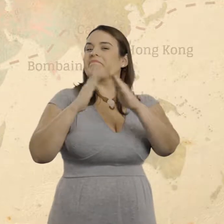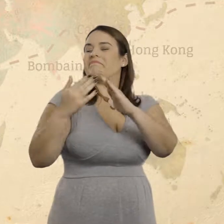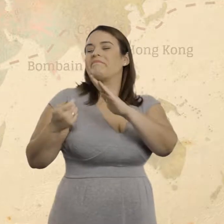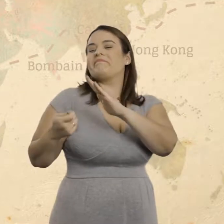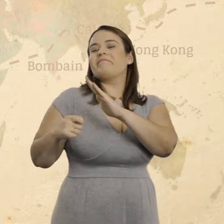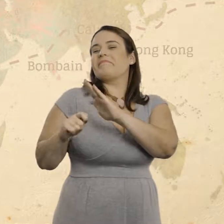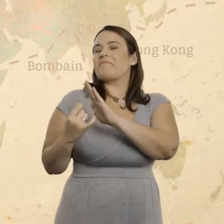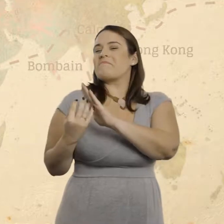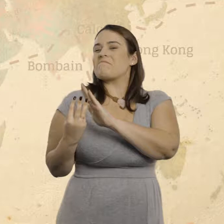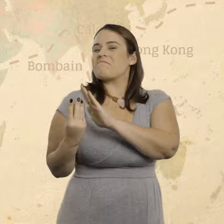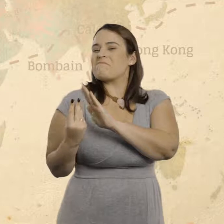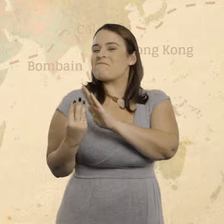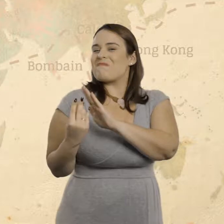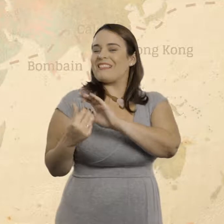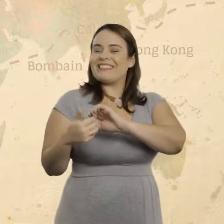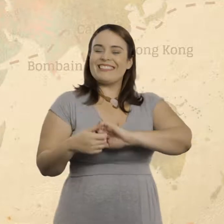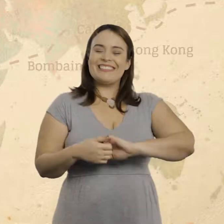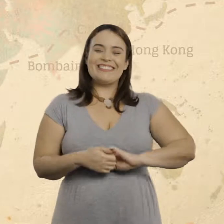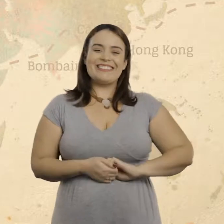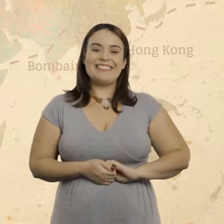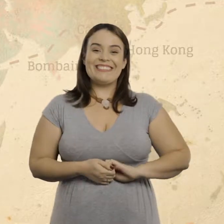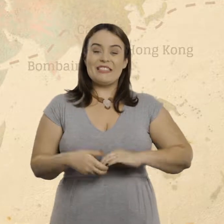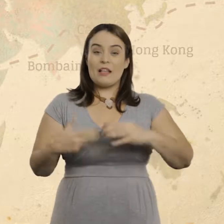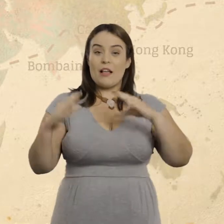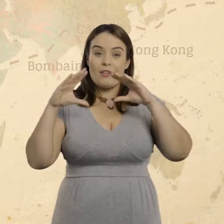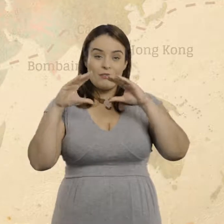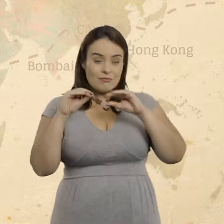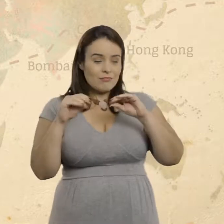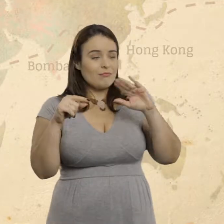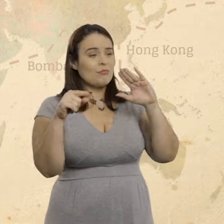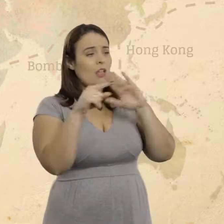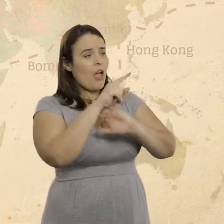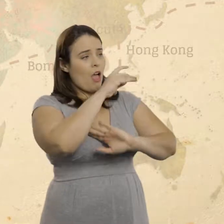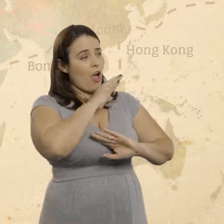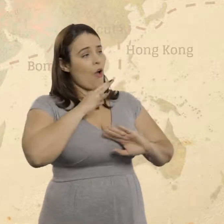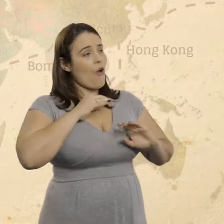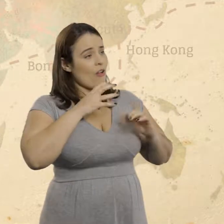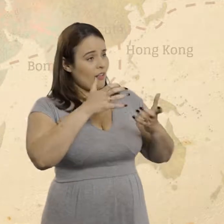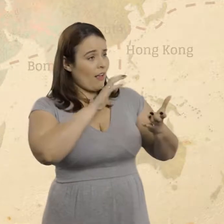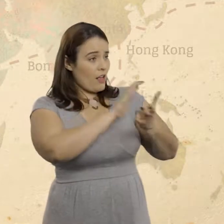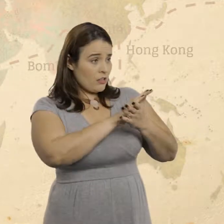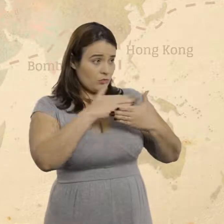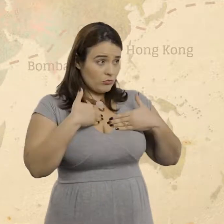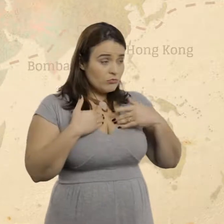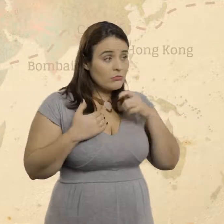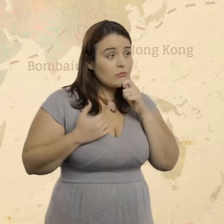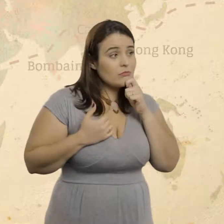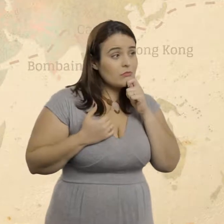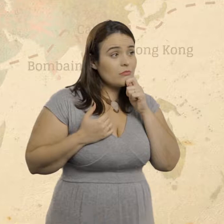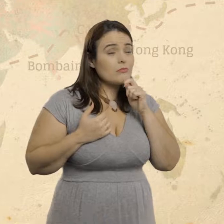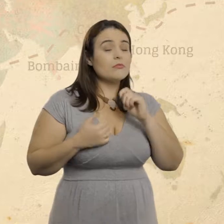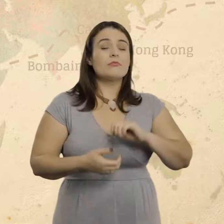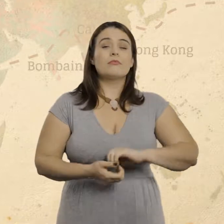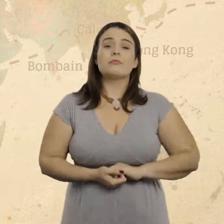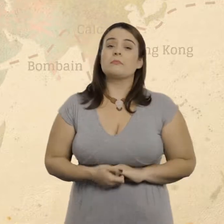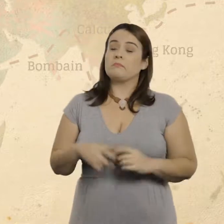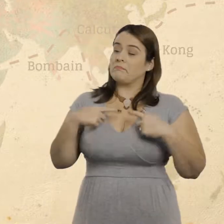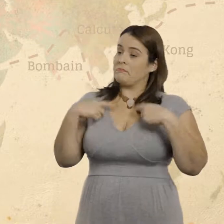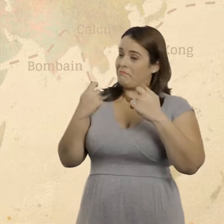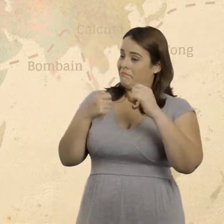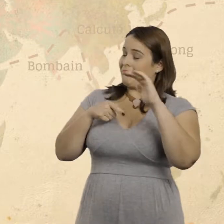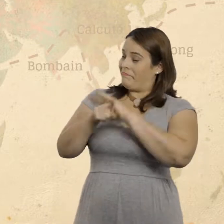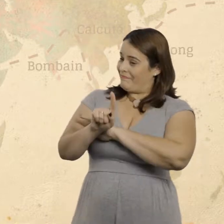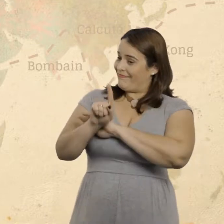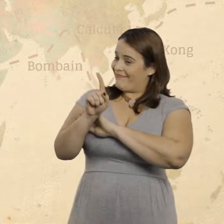deixou a lamparina ligada. Naquela noite, Phileas Fogg perguntou se Aouda ainda queria se casar com ele. Ela disse